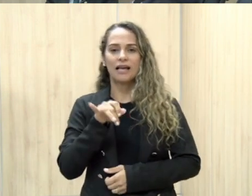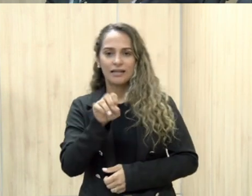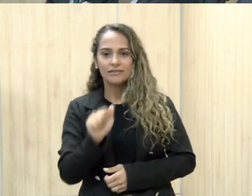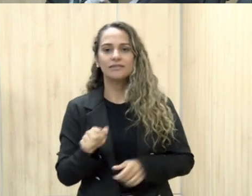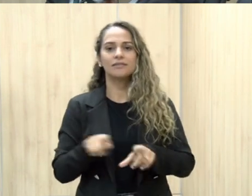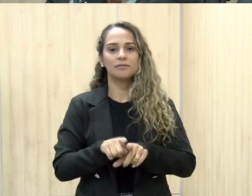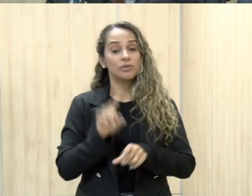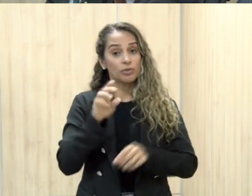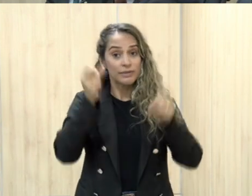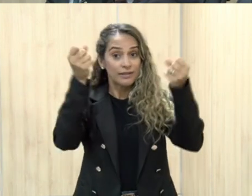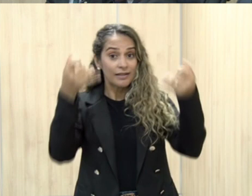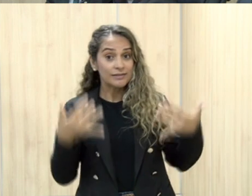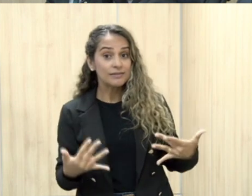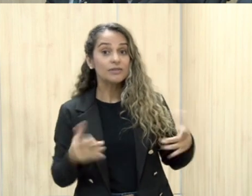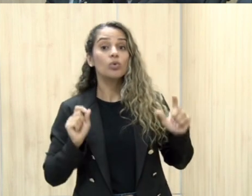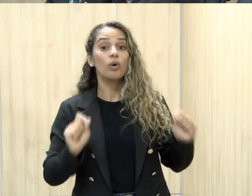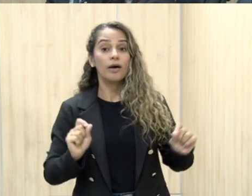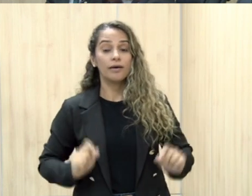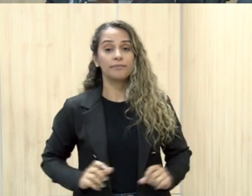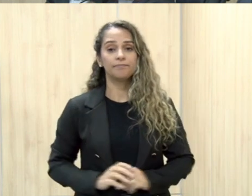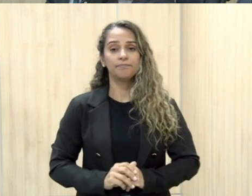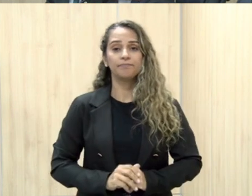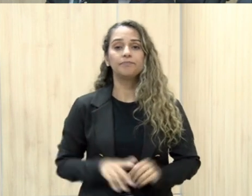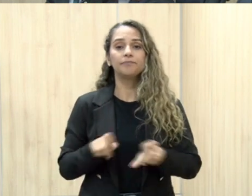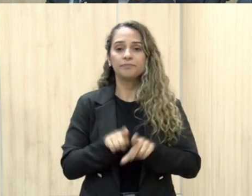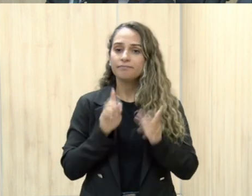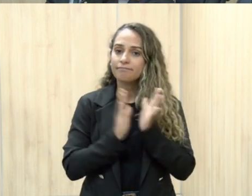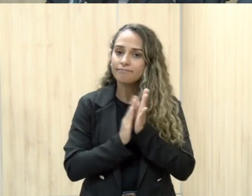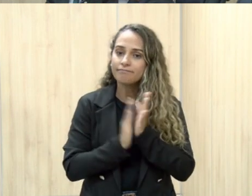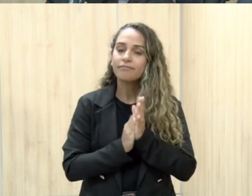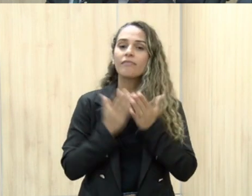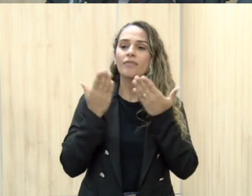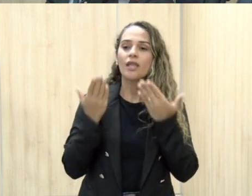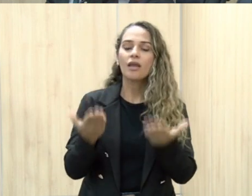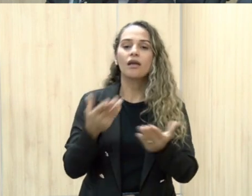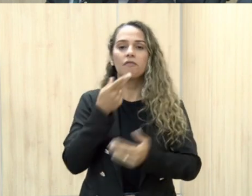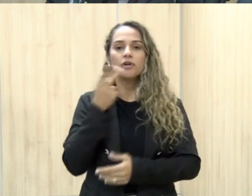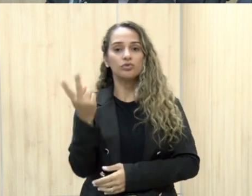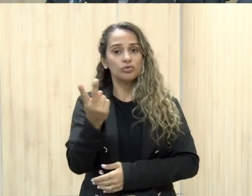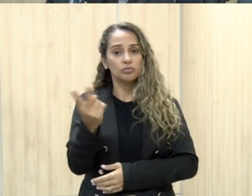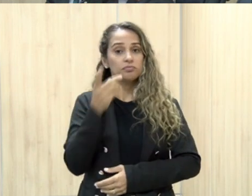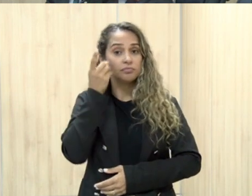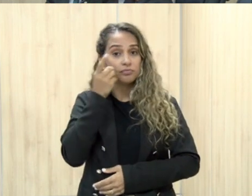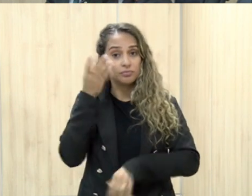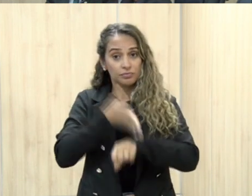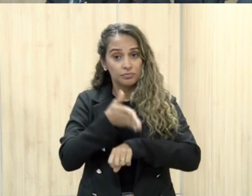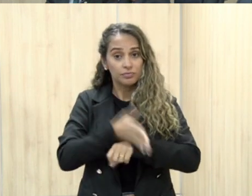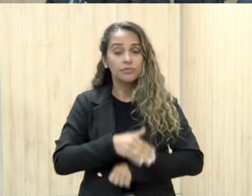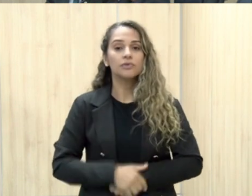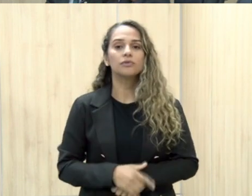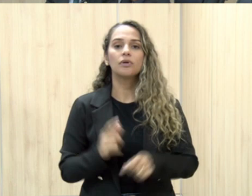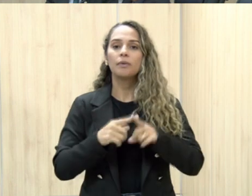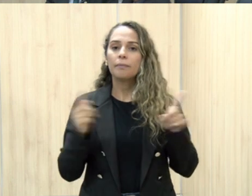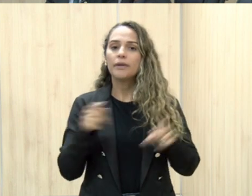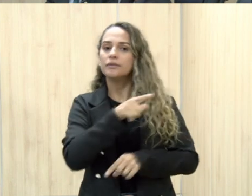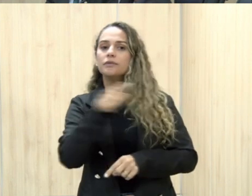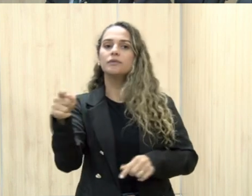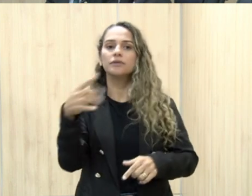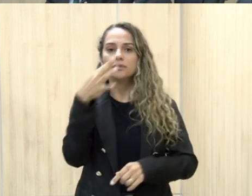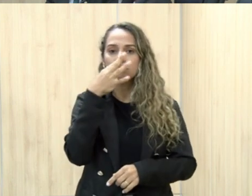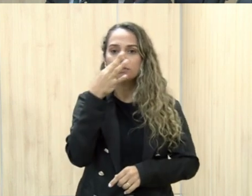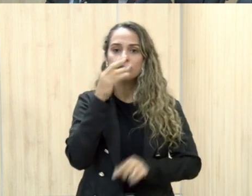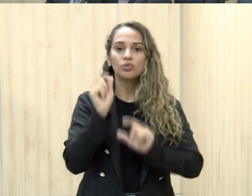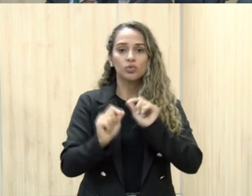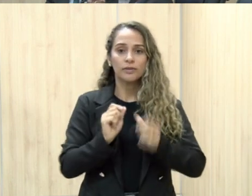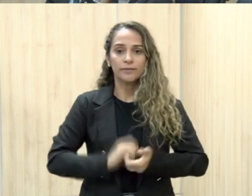só para esclarecer né e parabéns pela pela fala aos dois deputados mas para quem tá nos assistindo